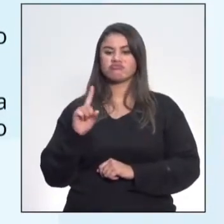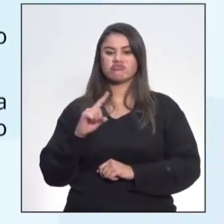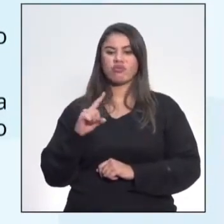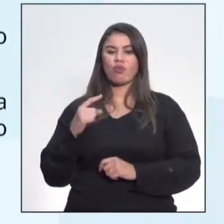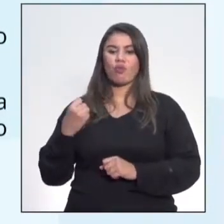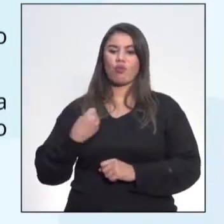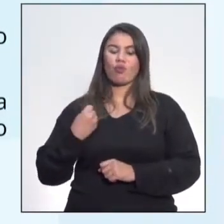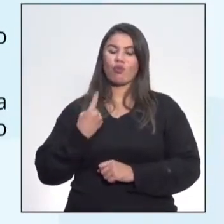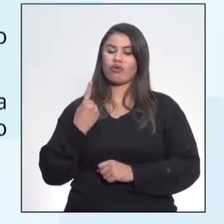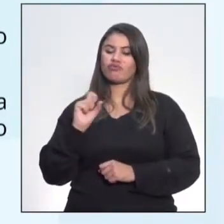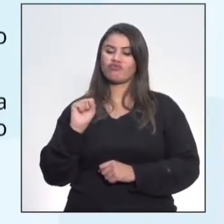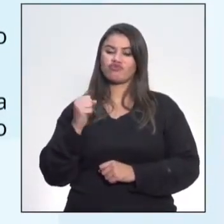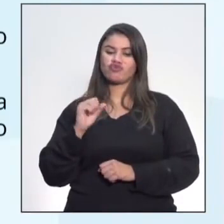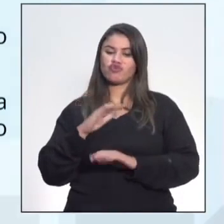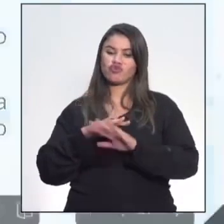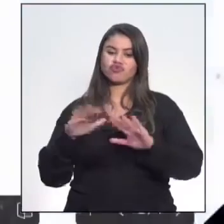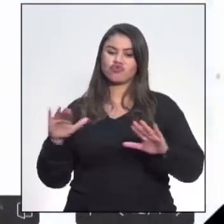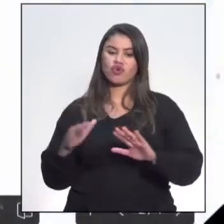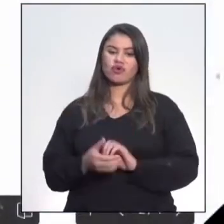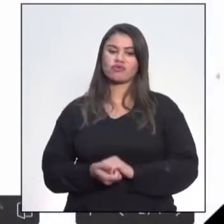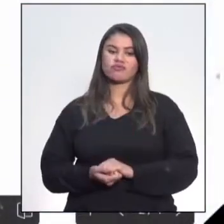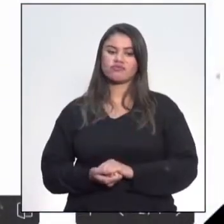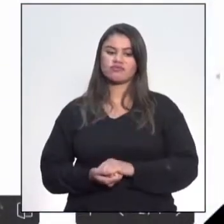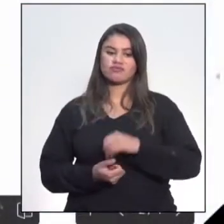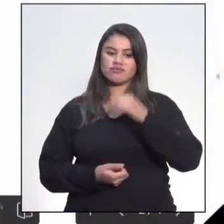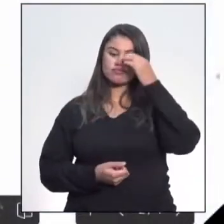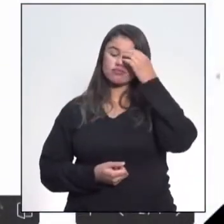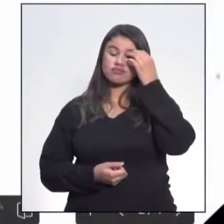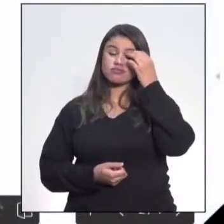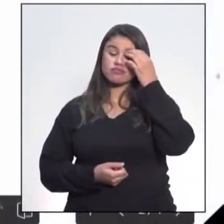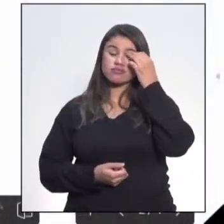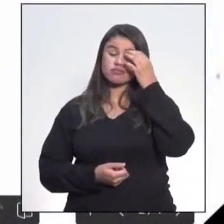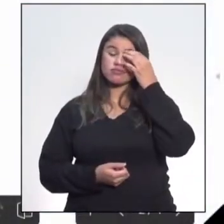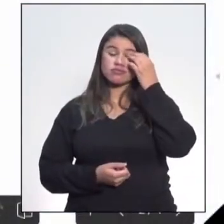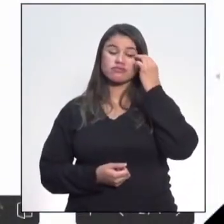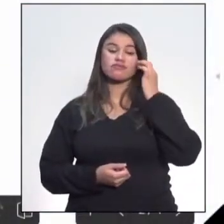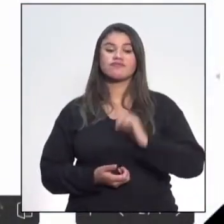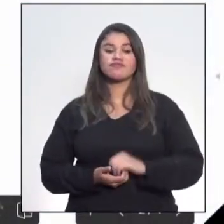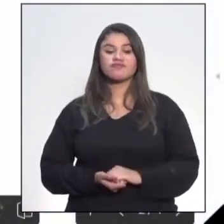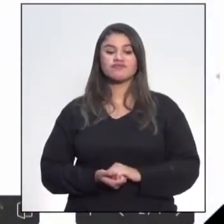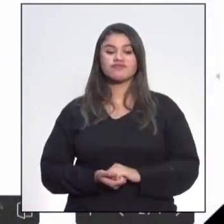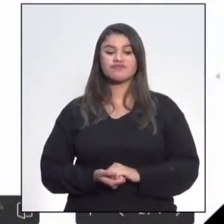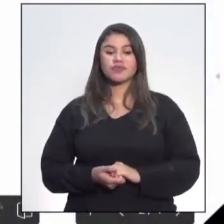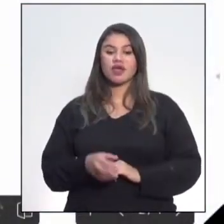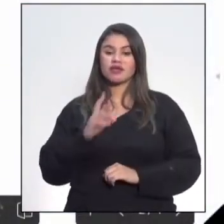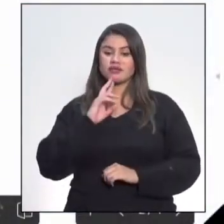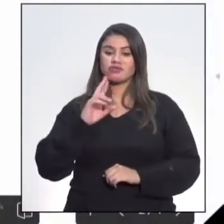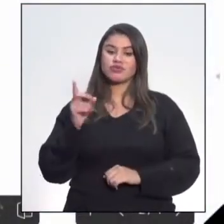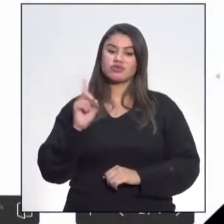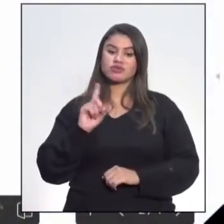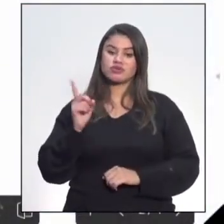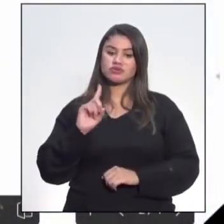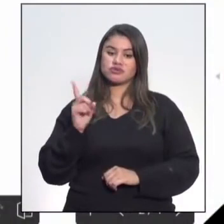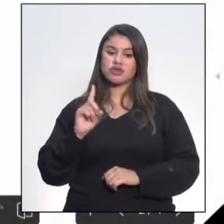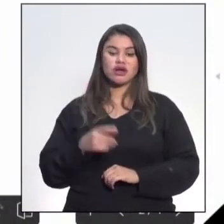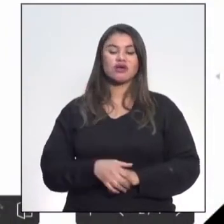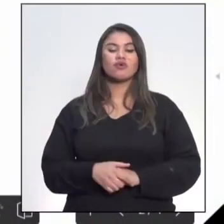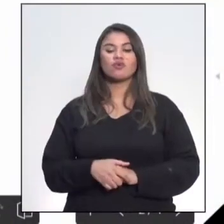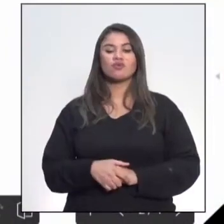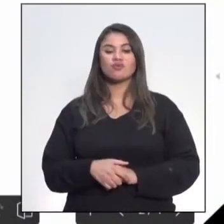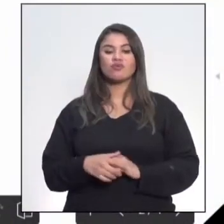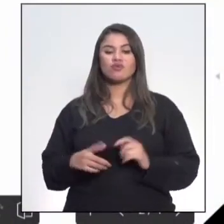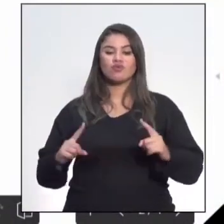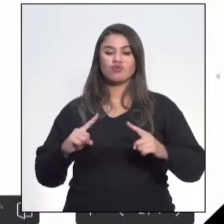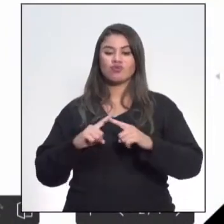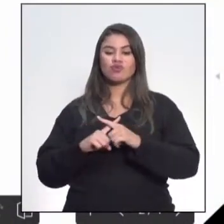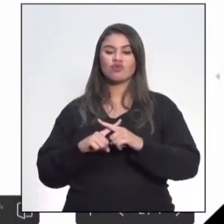passando no número 18. Ó, gente, vocês podem observar que está exatamente no 18. Então, a resposta é não. E aonde ele está